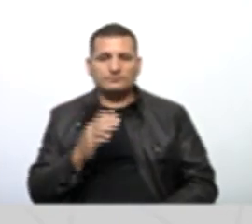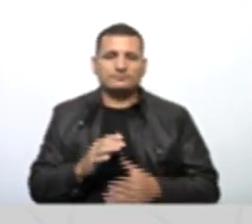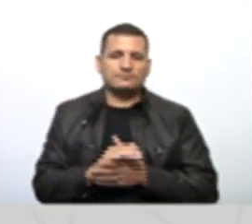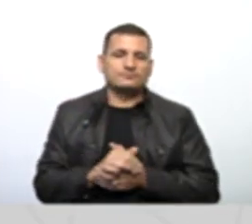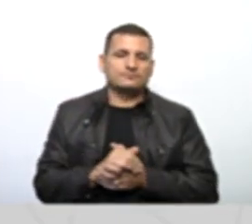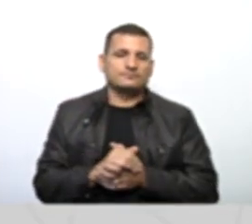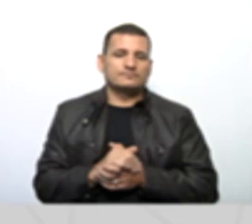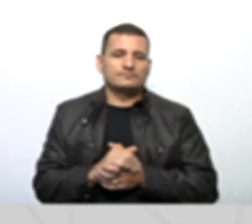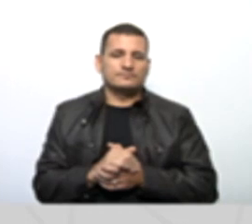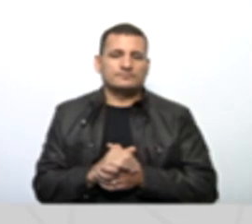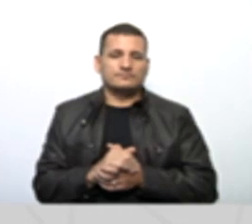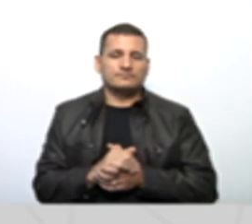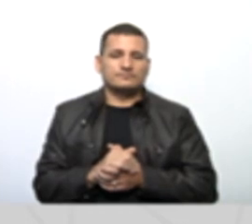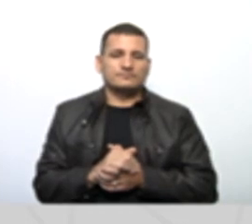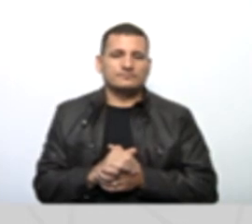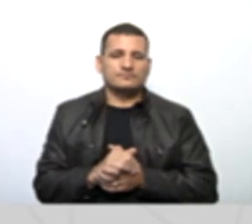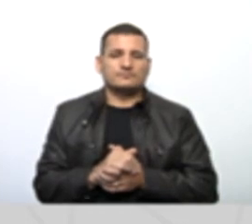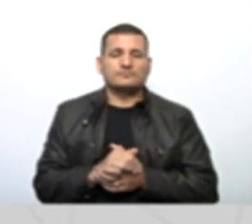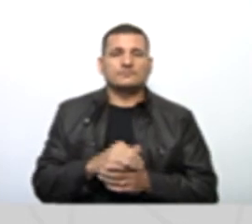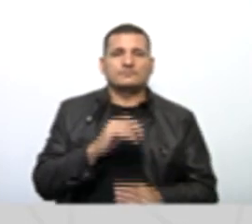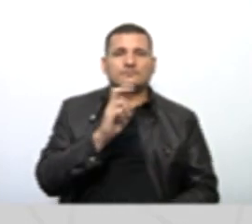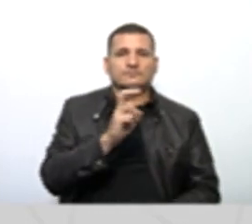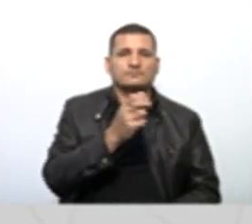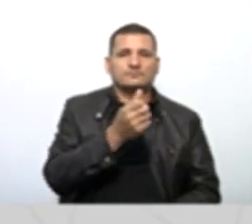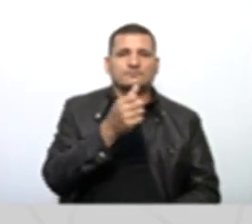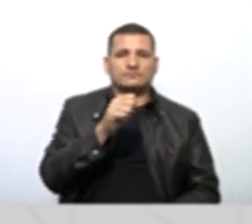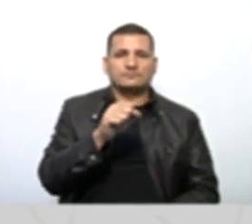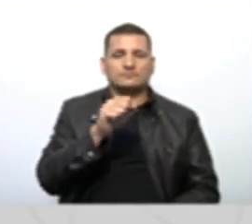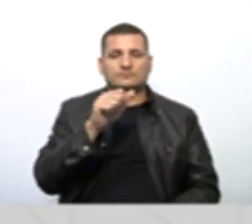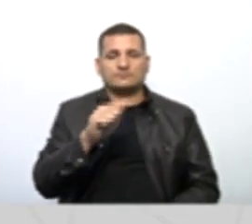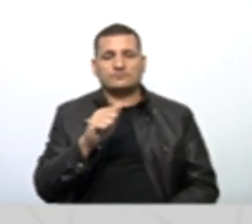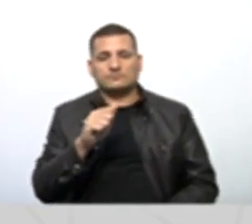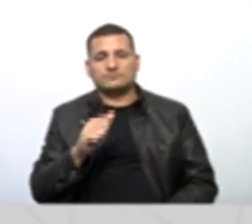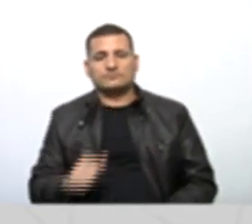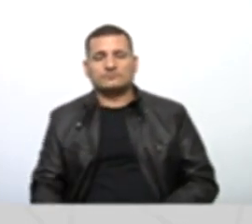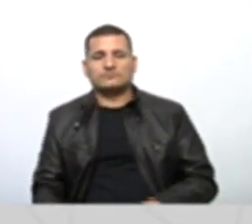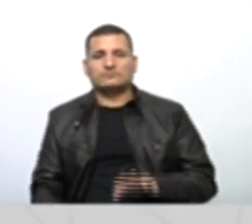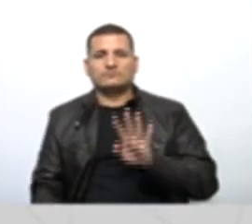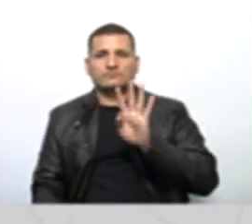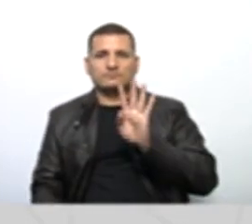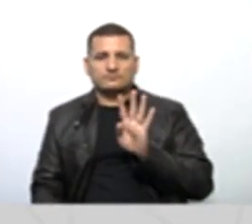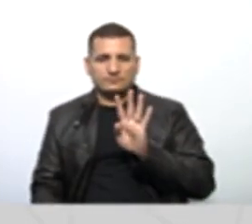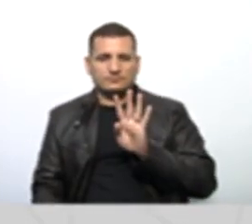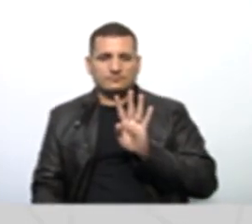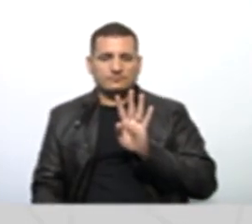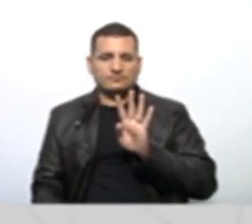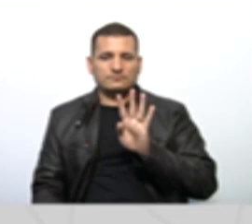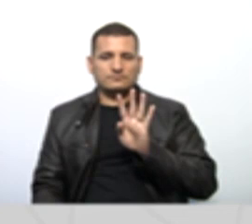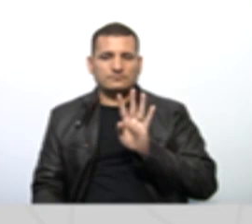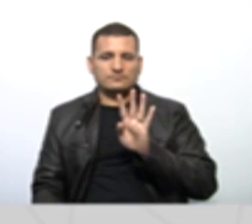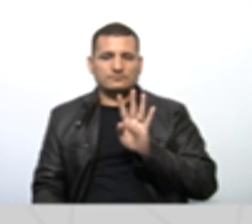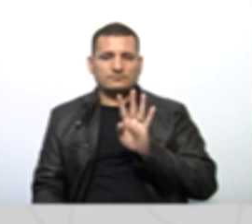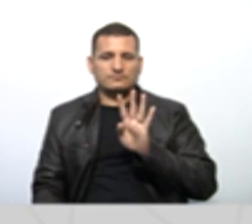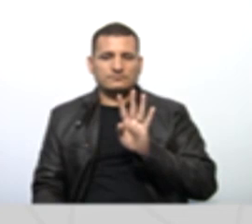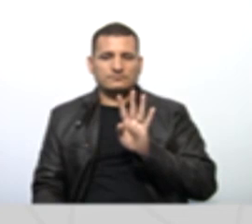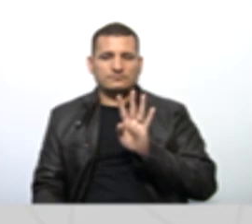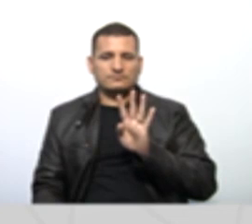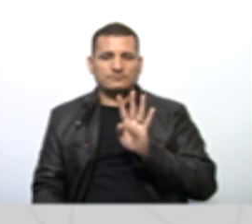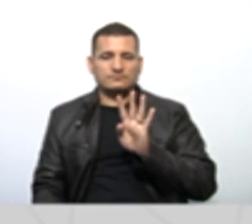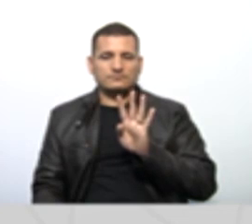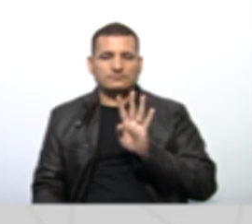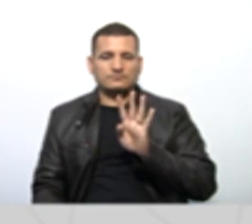os 568 a é o do lado direito tenho aqui na tela pessoal certo